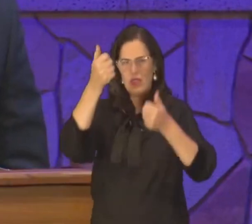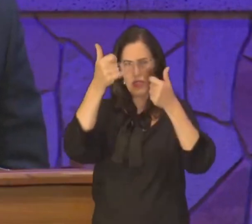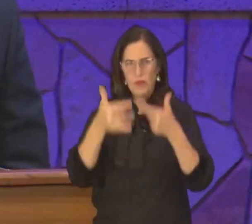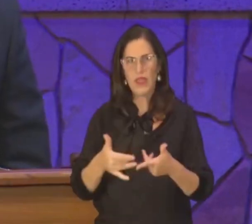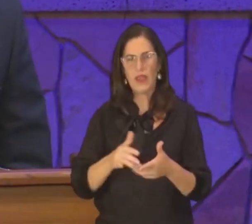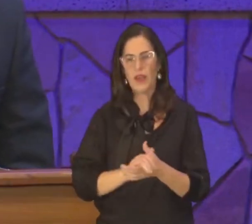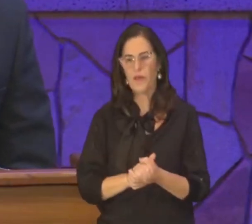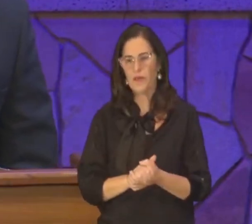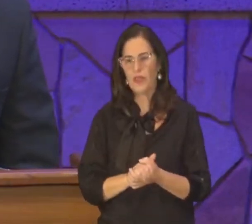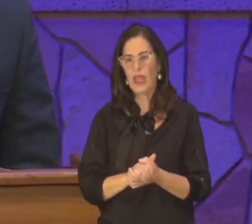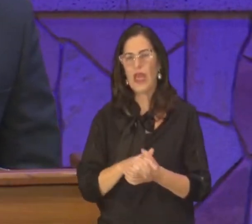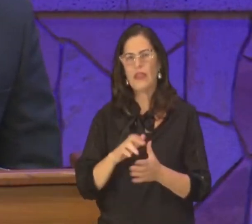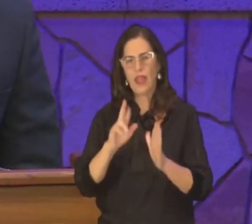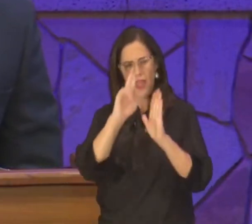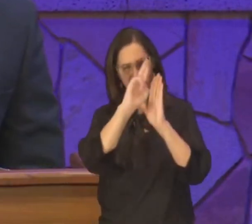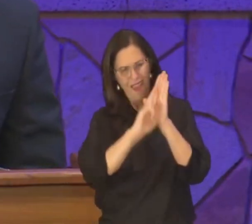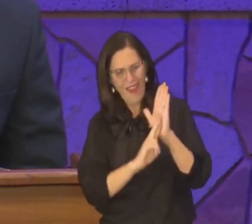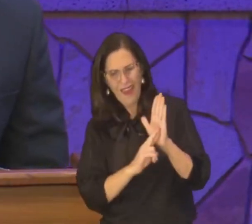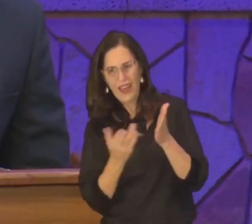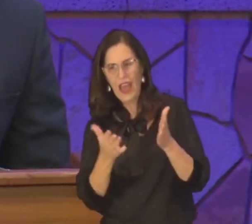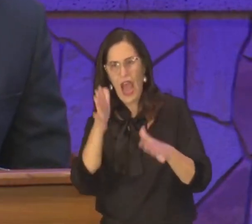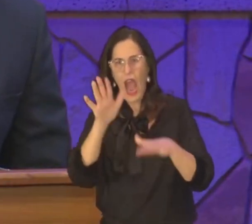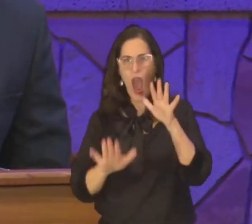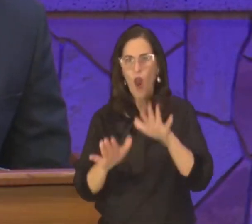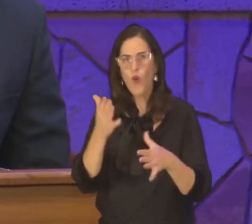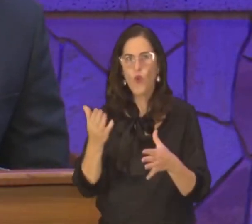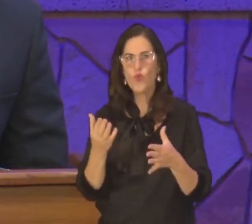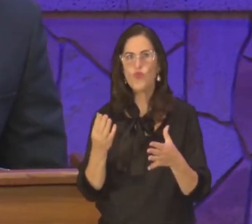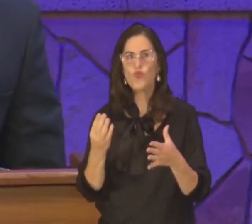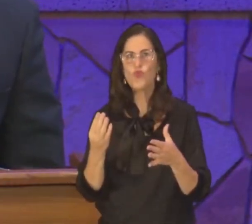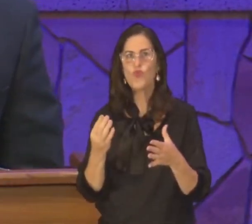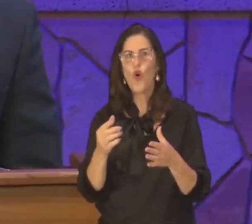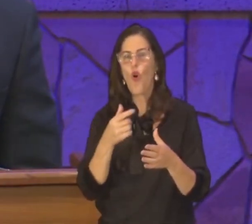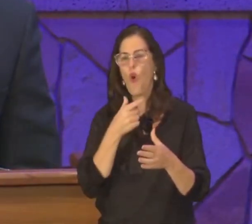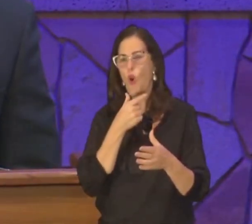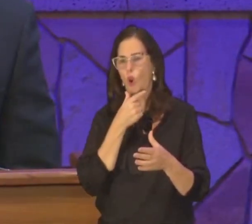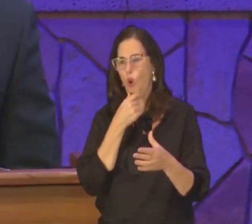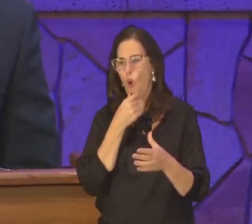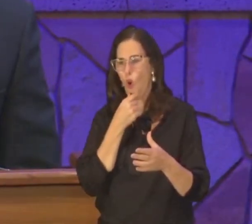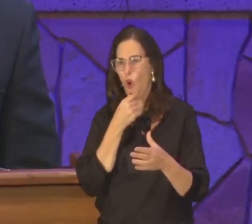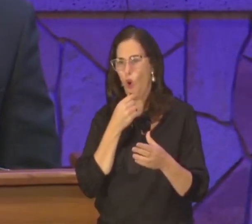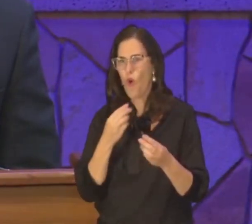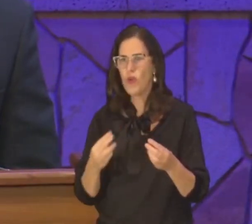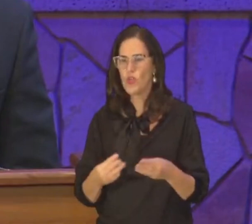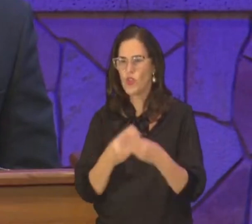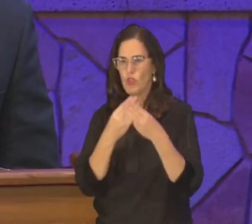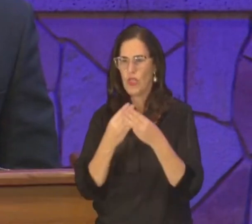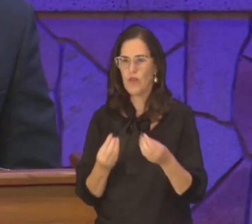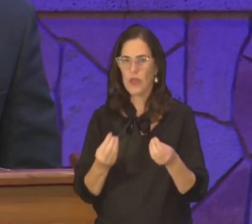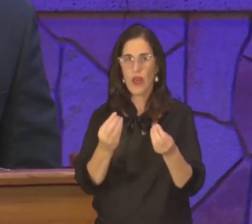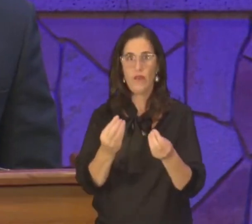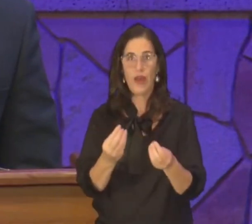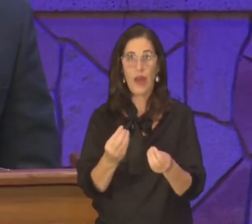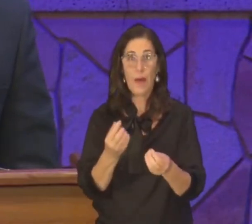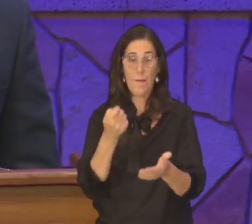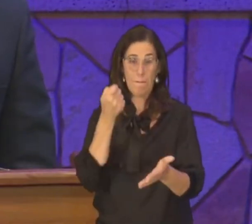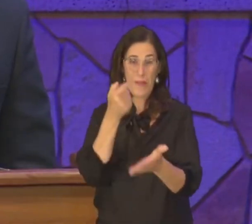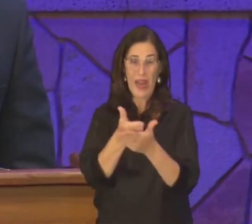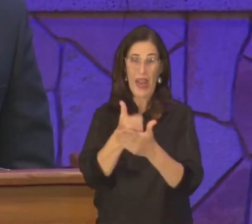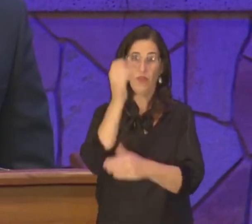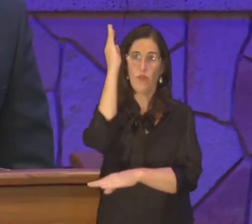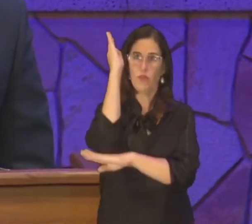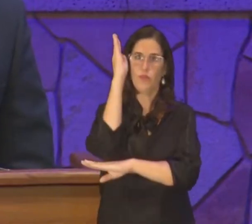que há relatos de que alguns judeus financiaram a madeira para a fogueira deste